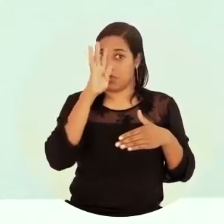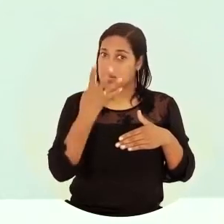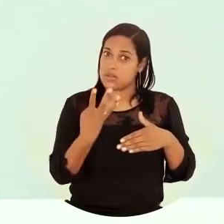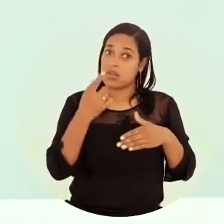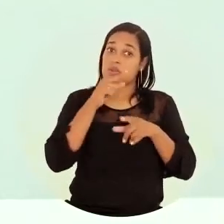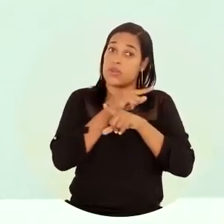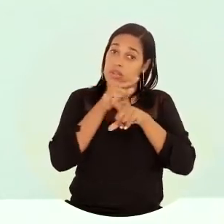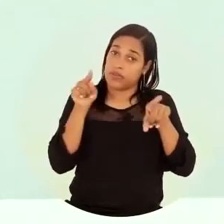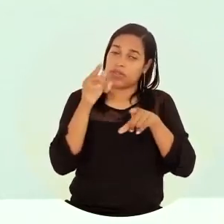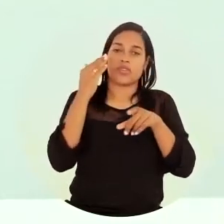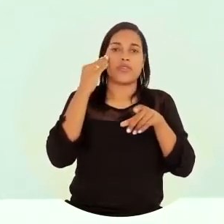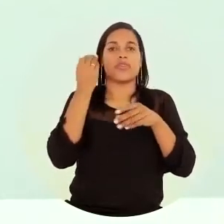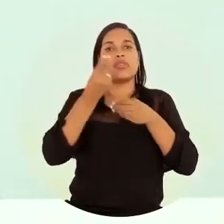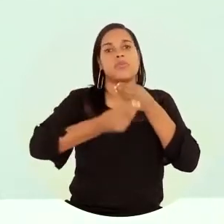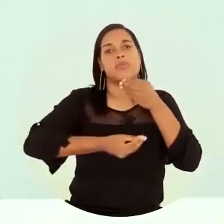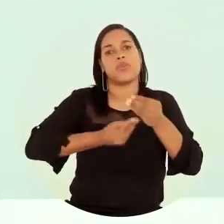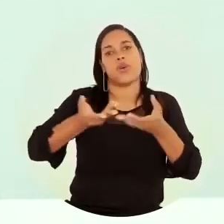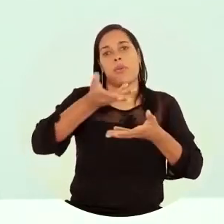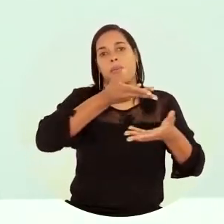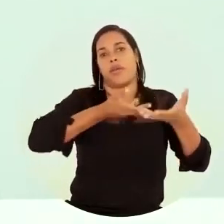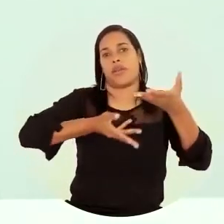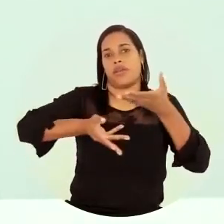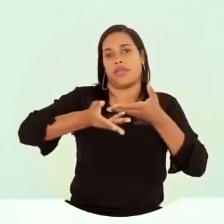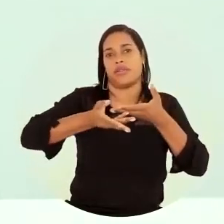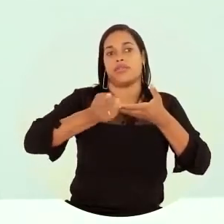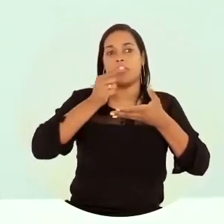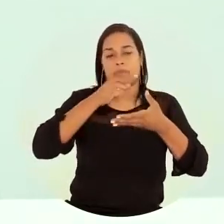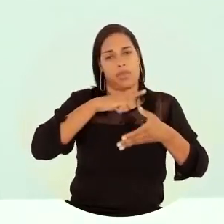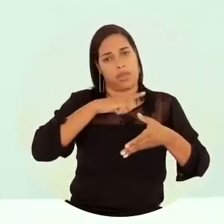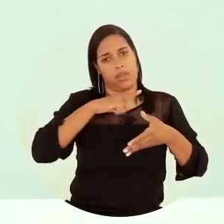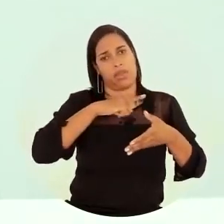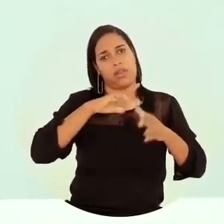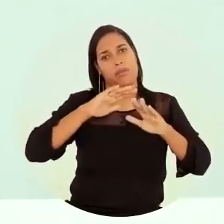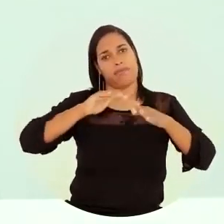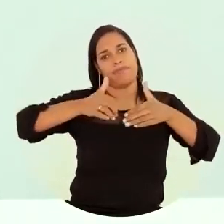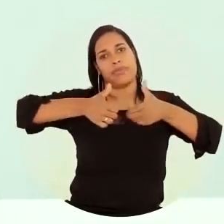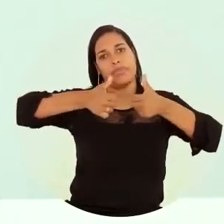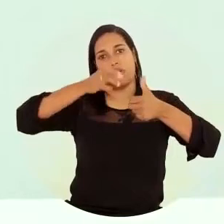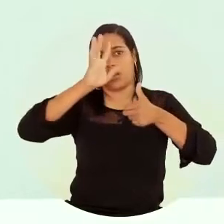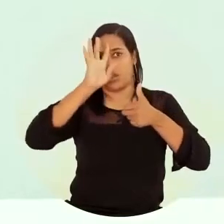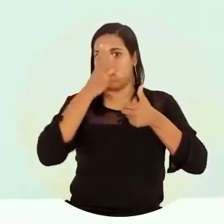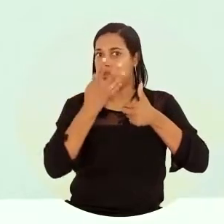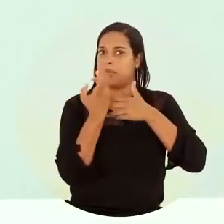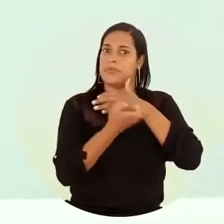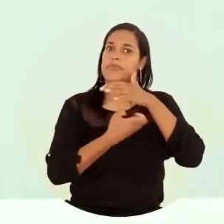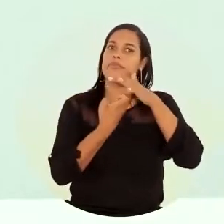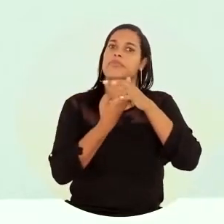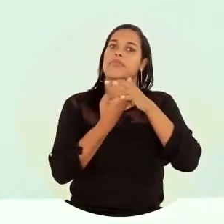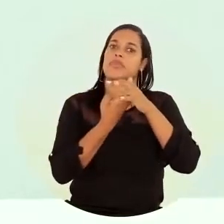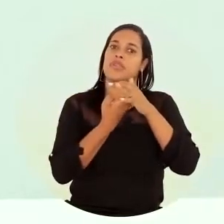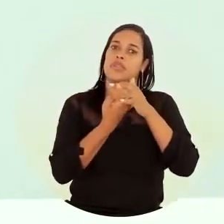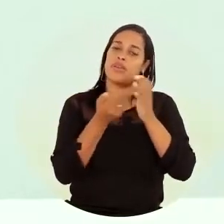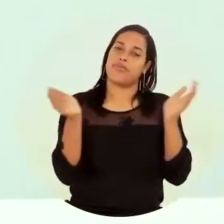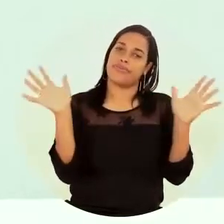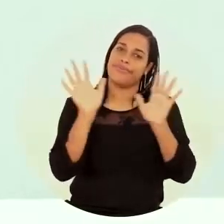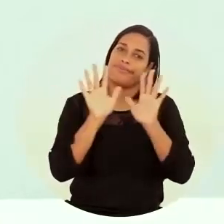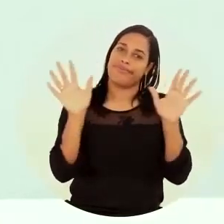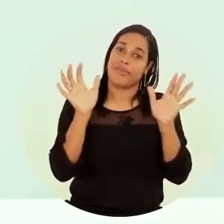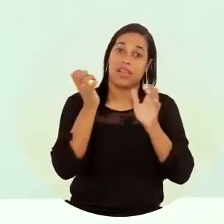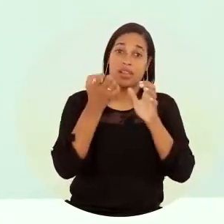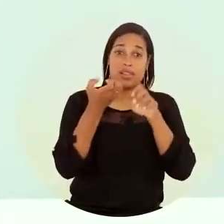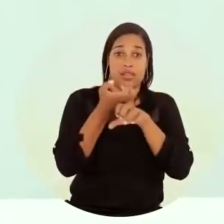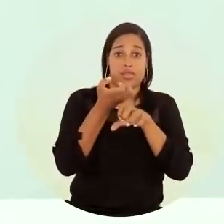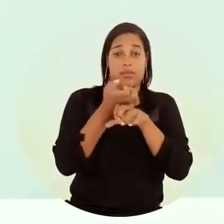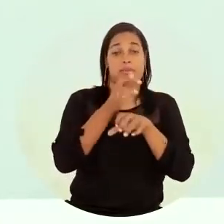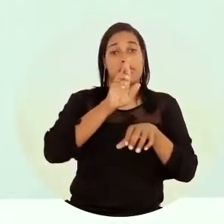aqui com a disciplina RH. Eu espero que você tenha aprendido um pouco mais sobre esses assuntos e que você entenda como influenciar